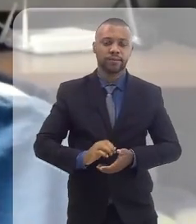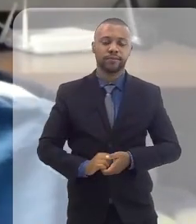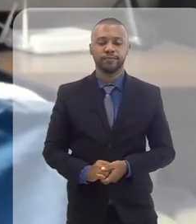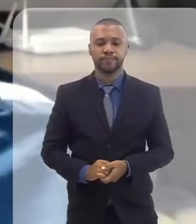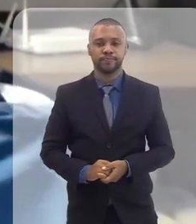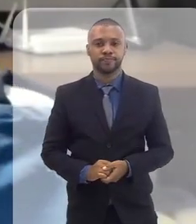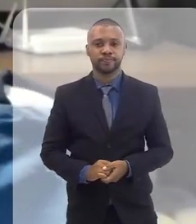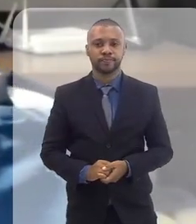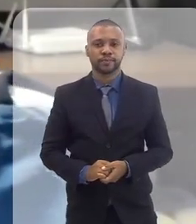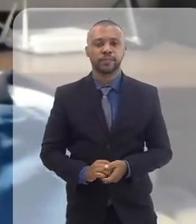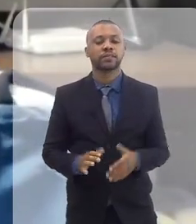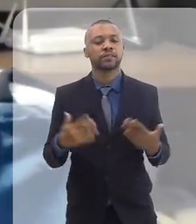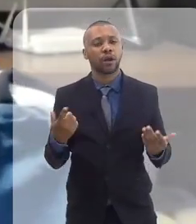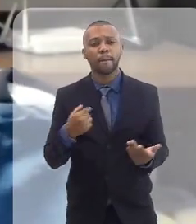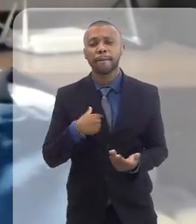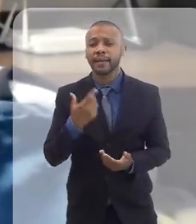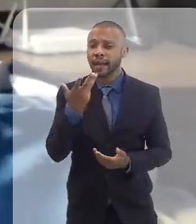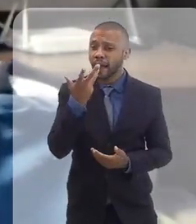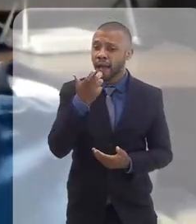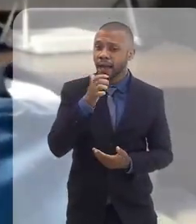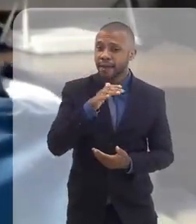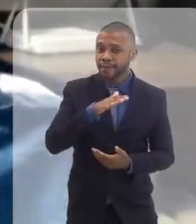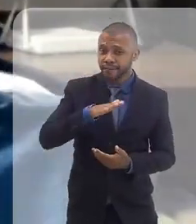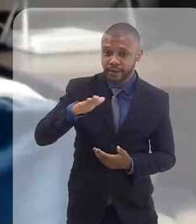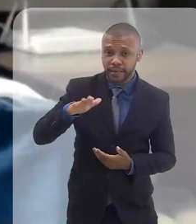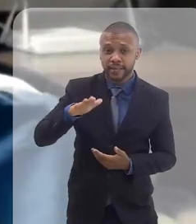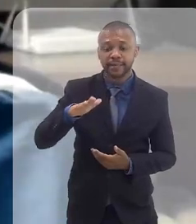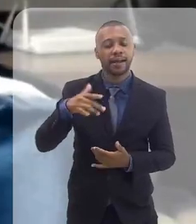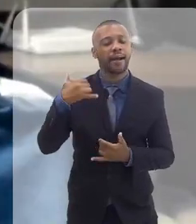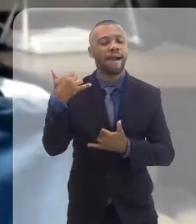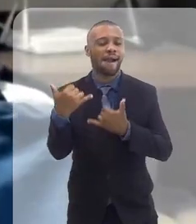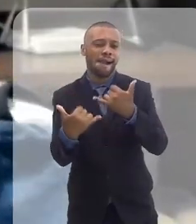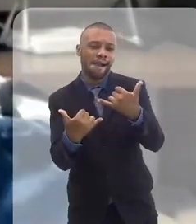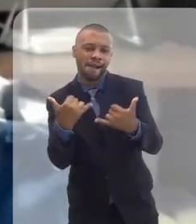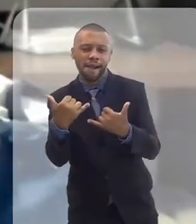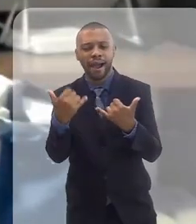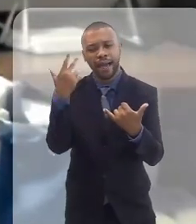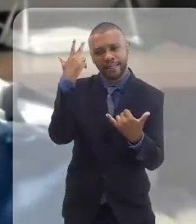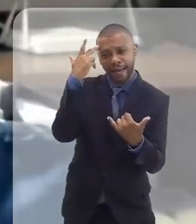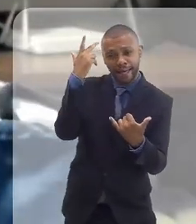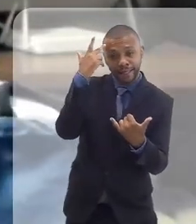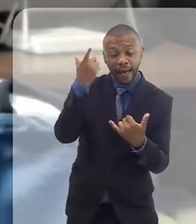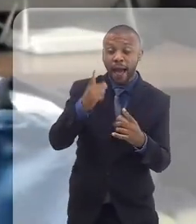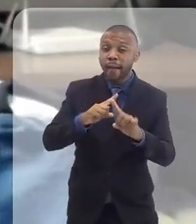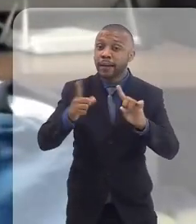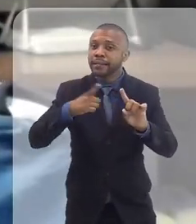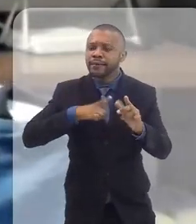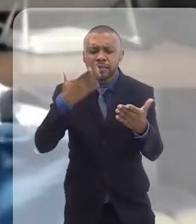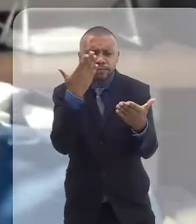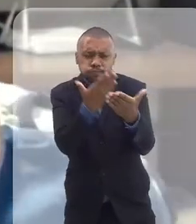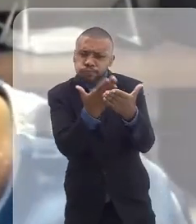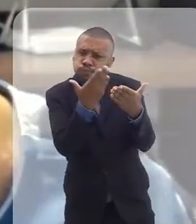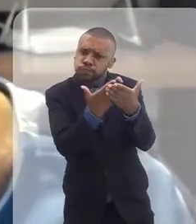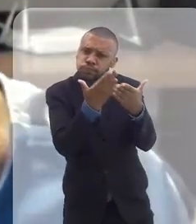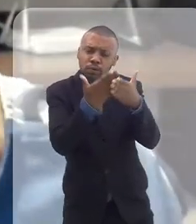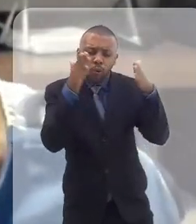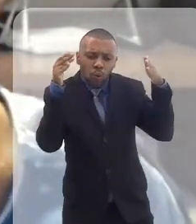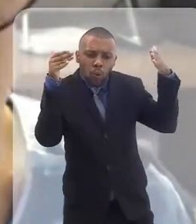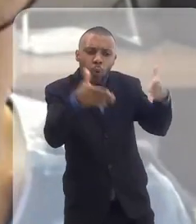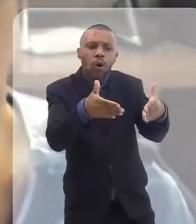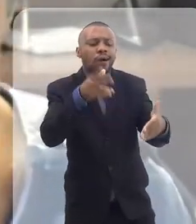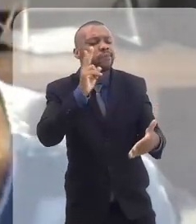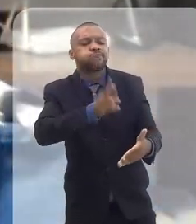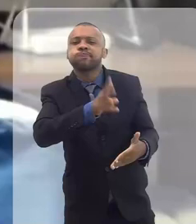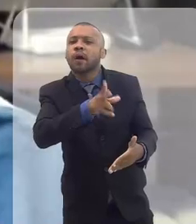Então, a minha infância, infância de muita brincadeira, mas de muito estudo. Eu